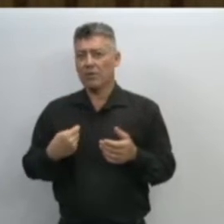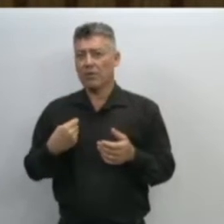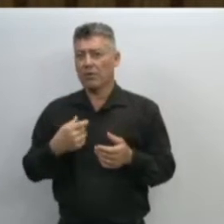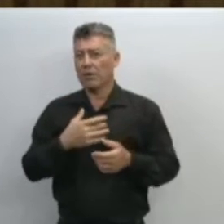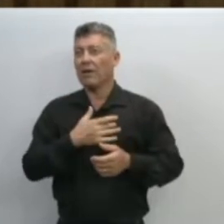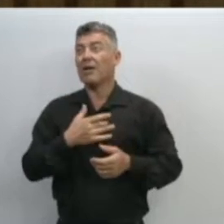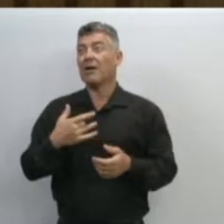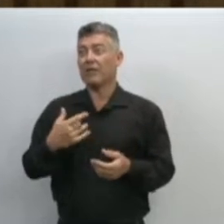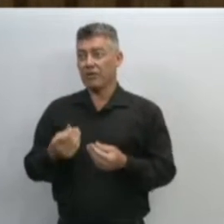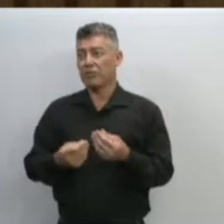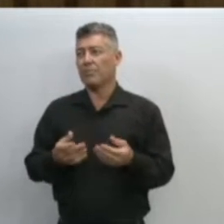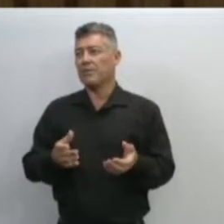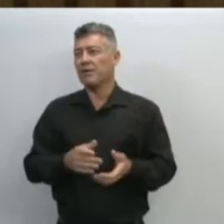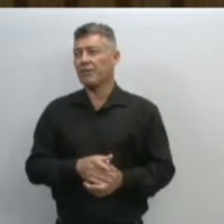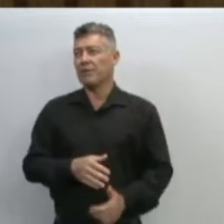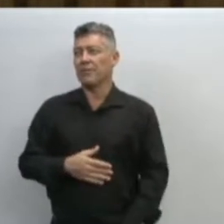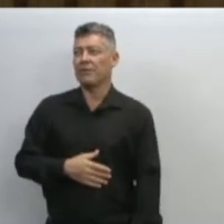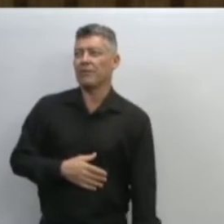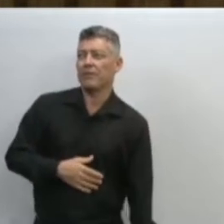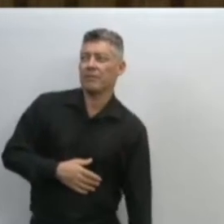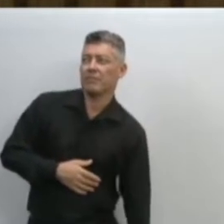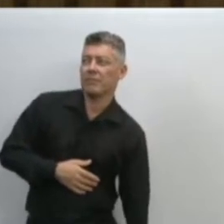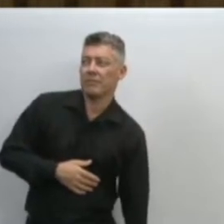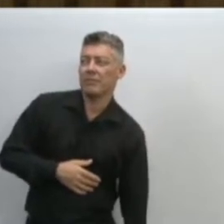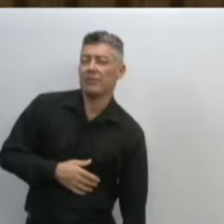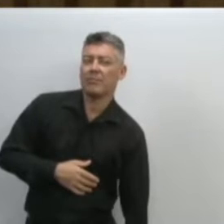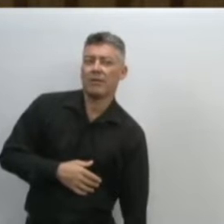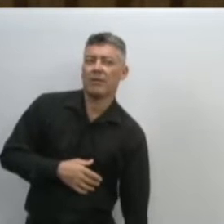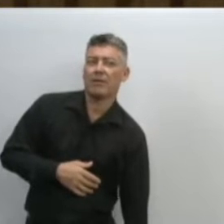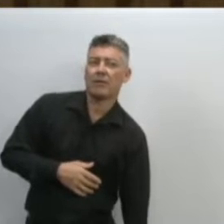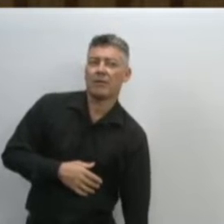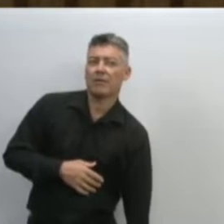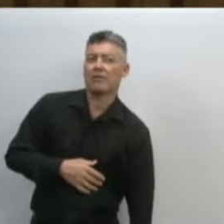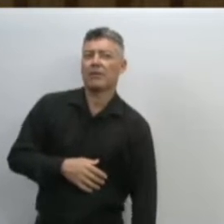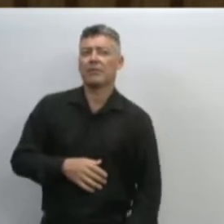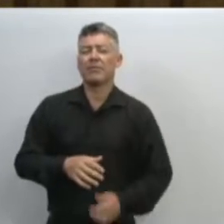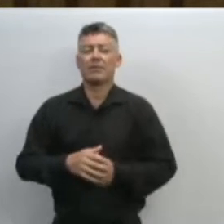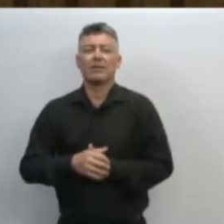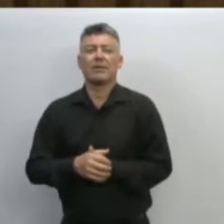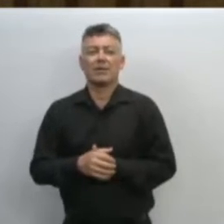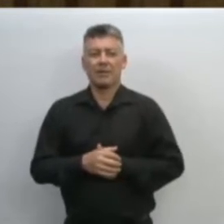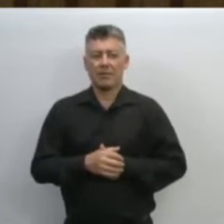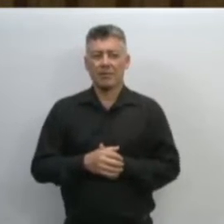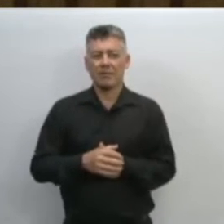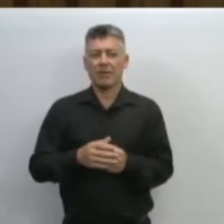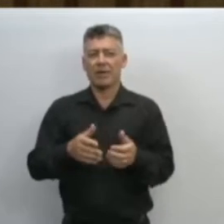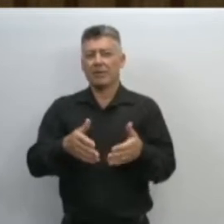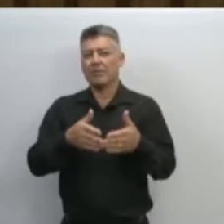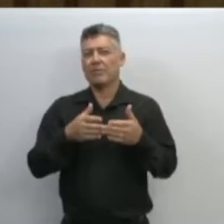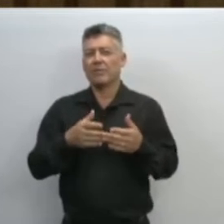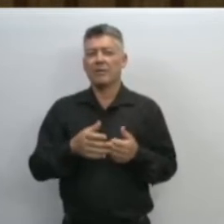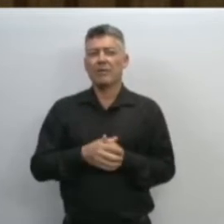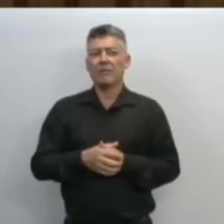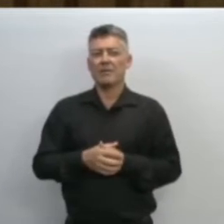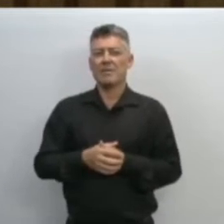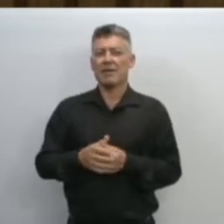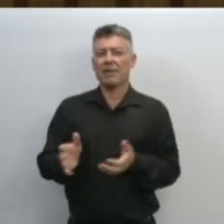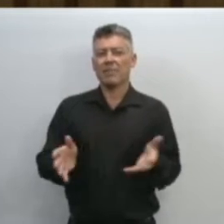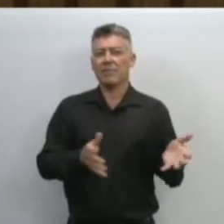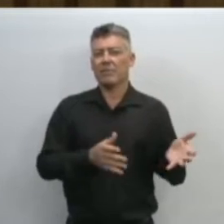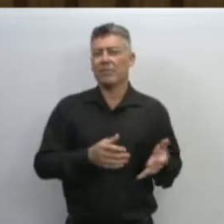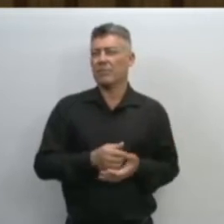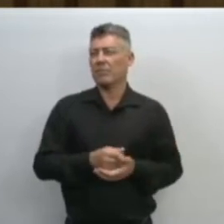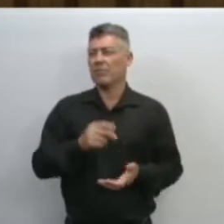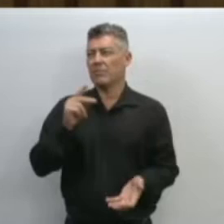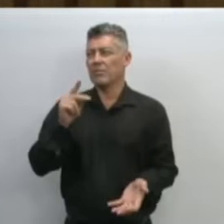poltronas para acompanhantes, né? Em nenhum leito, em nenhuma enfermaria, em nenhuma suíte tem a poltrona de um estado